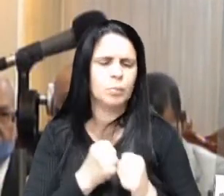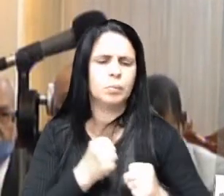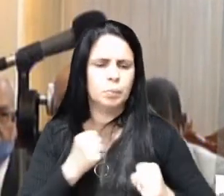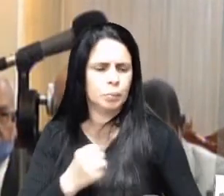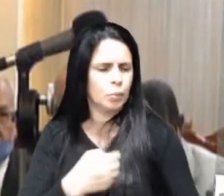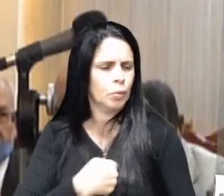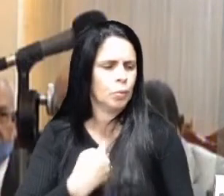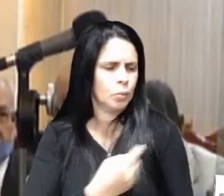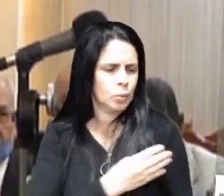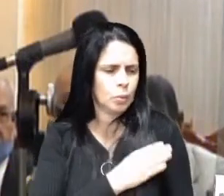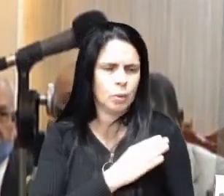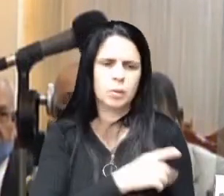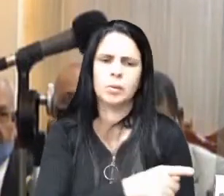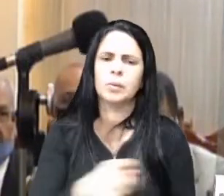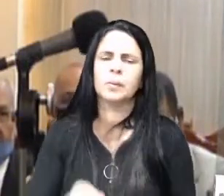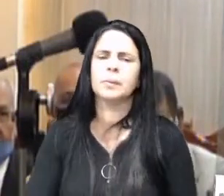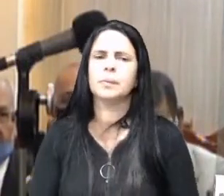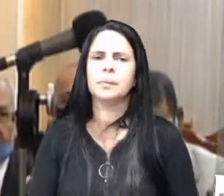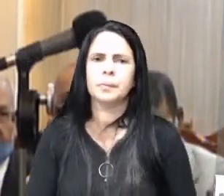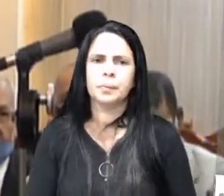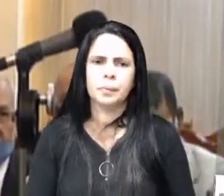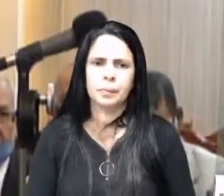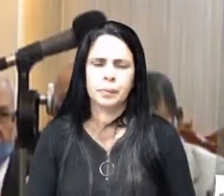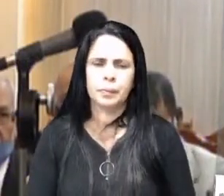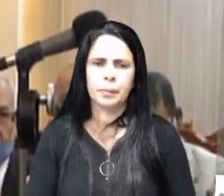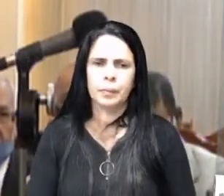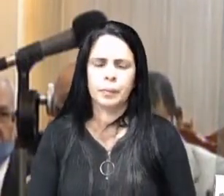Leiam mais forte. Por quê?